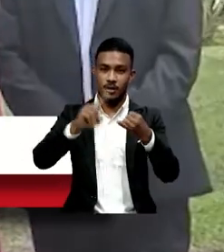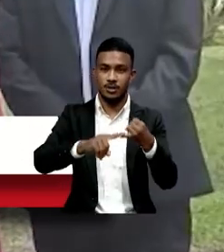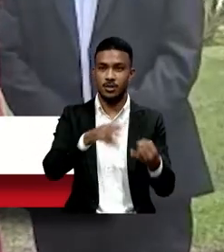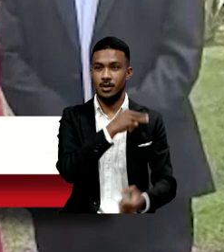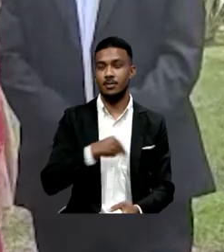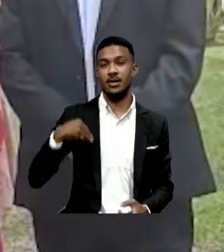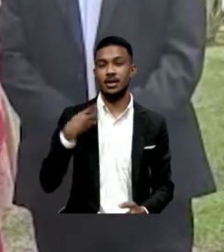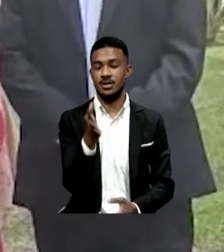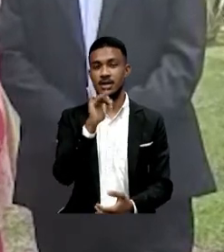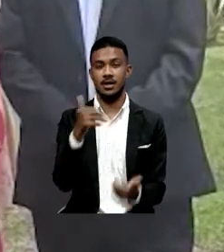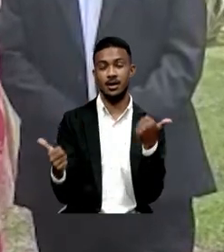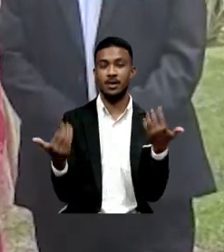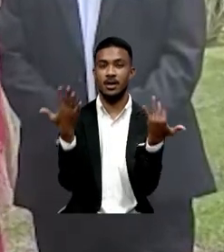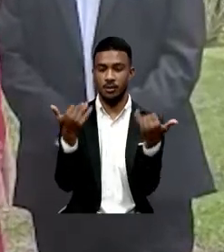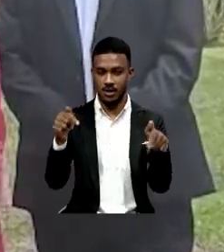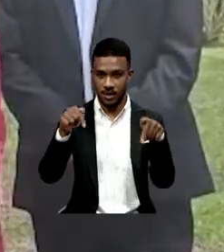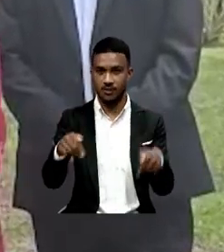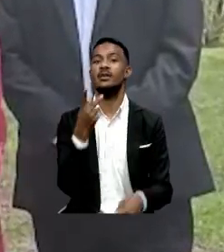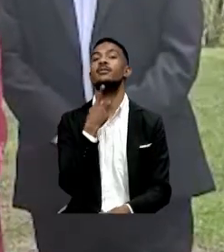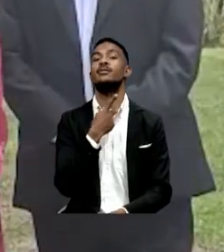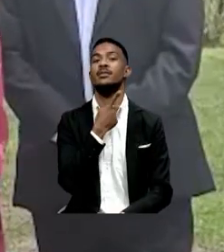agora René, padres,